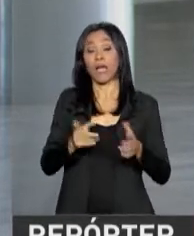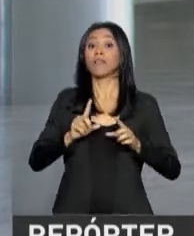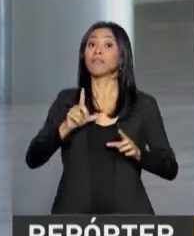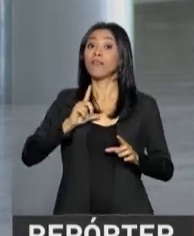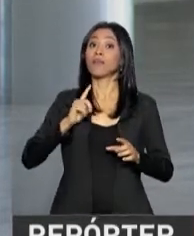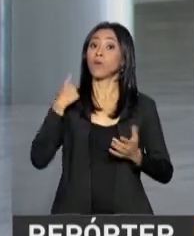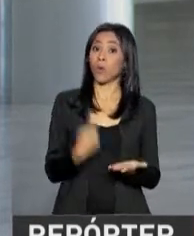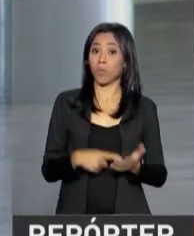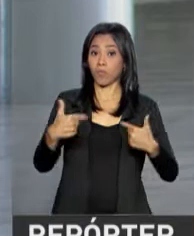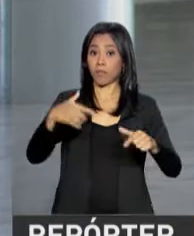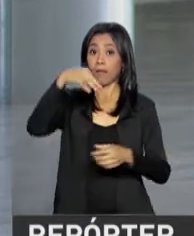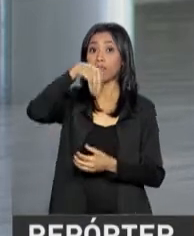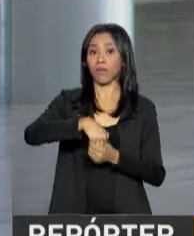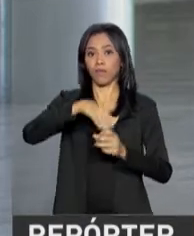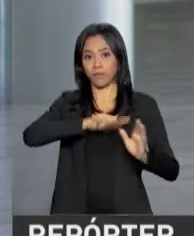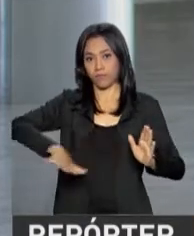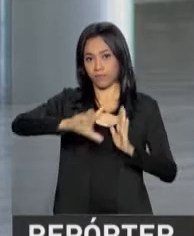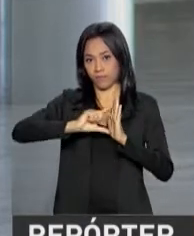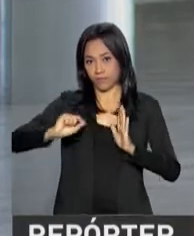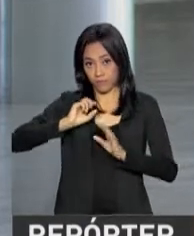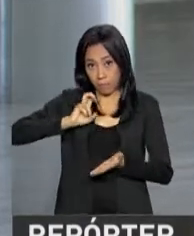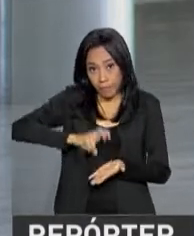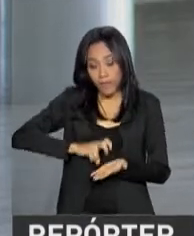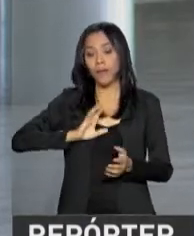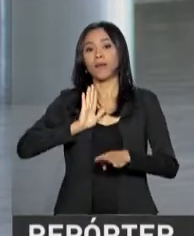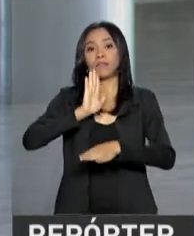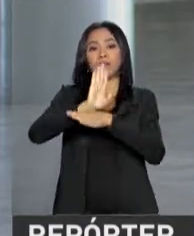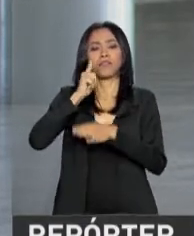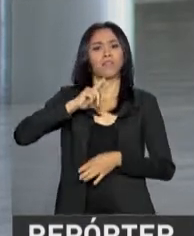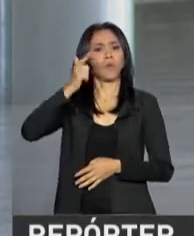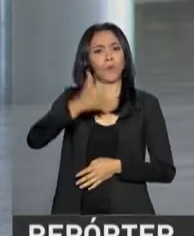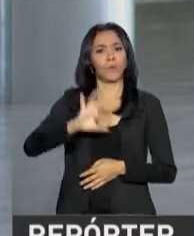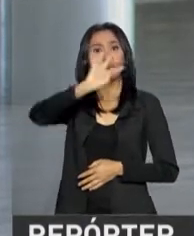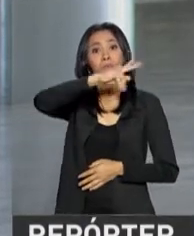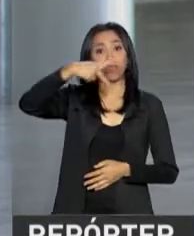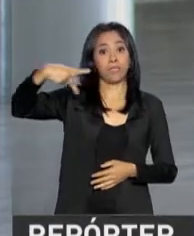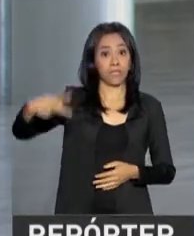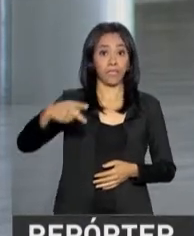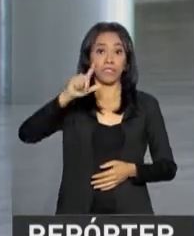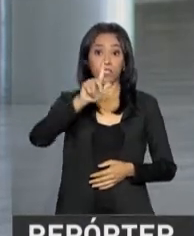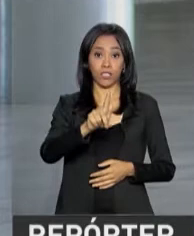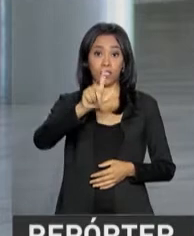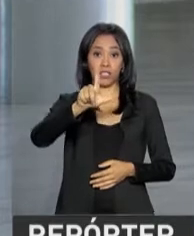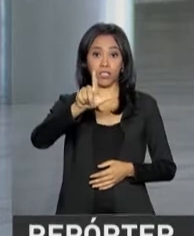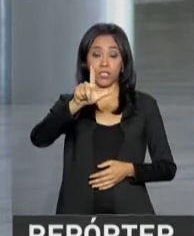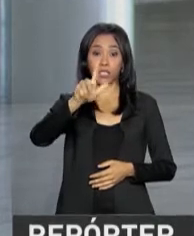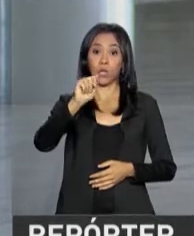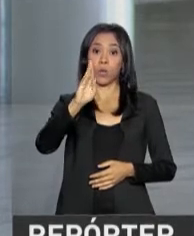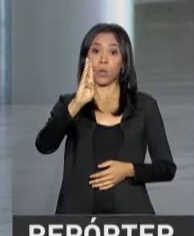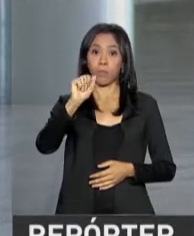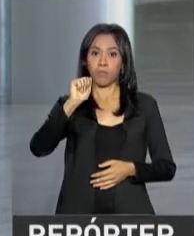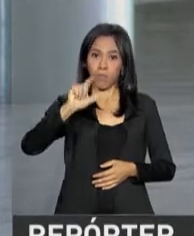interna no período da manhã já à tarde ele se encontra com o presidente executivo global da o corporation